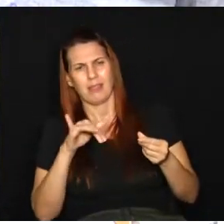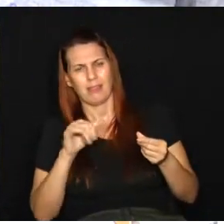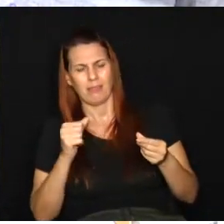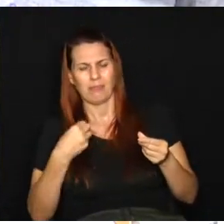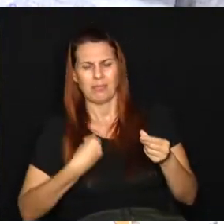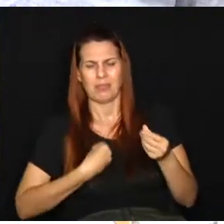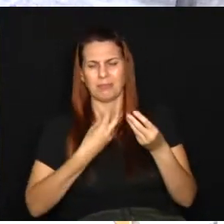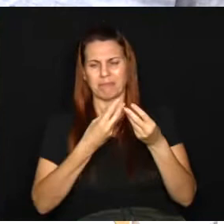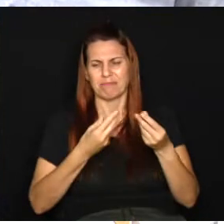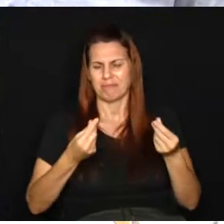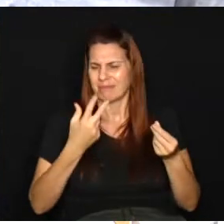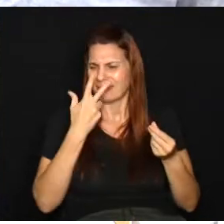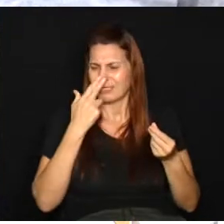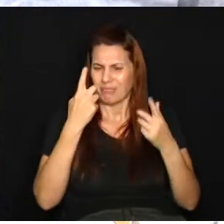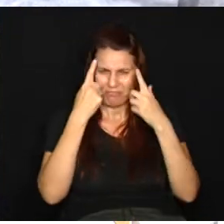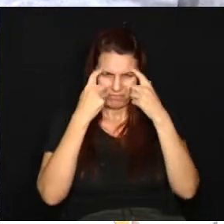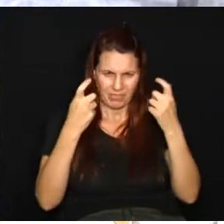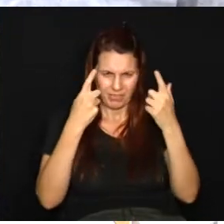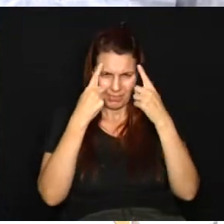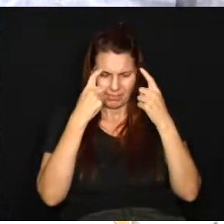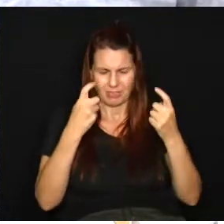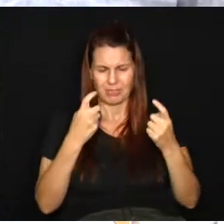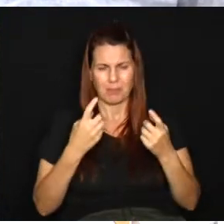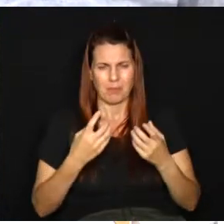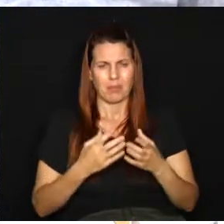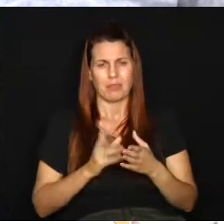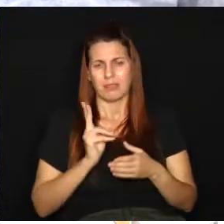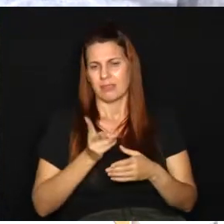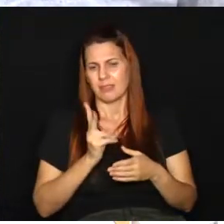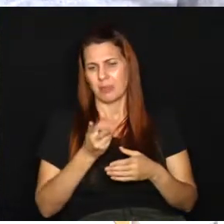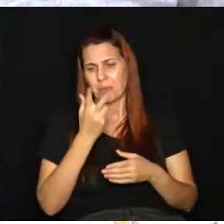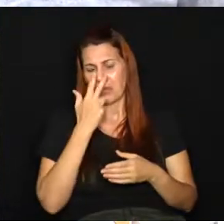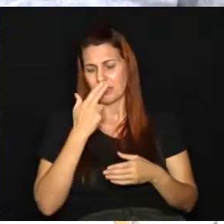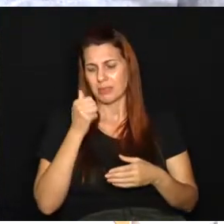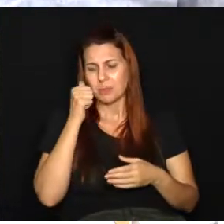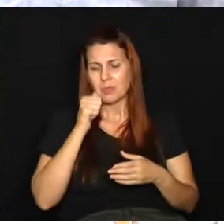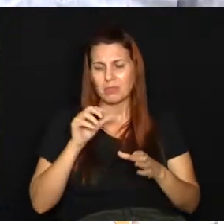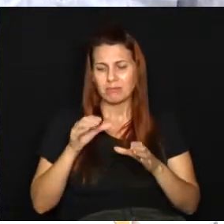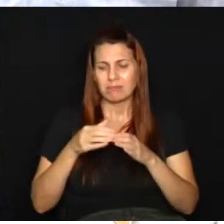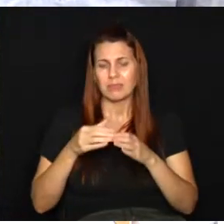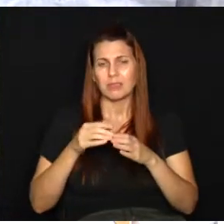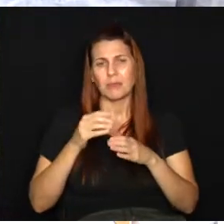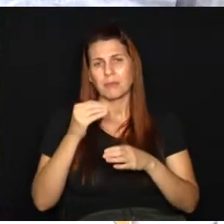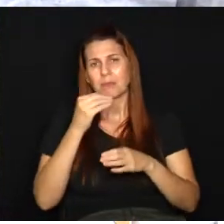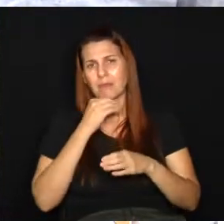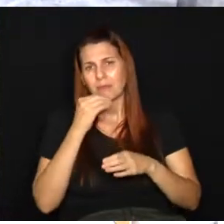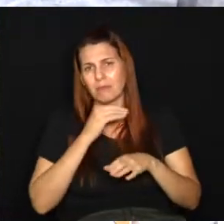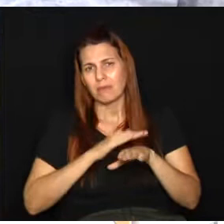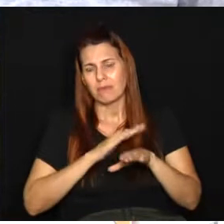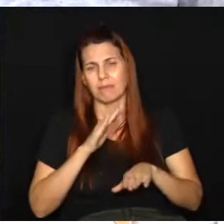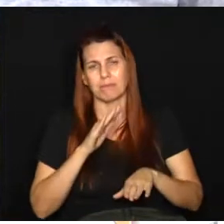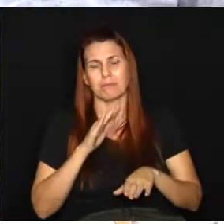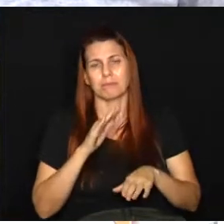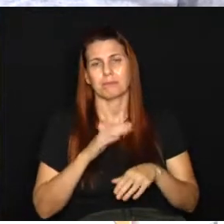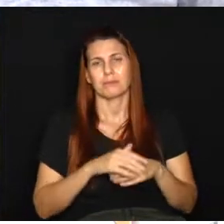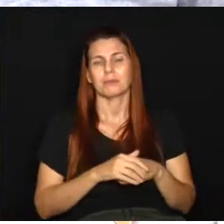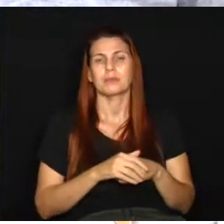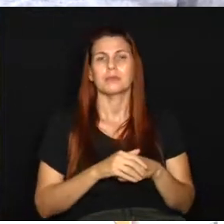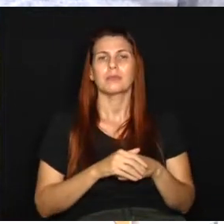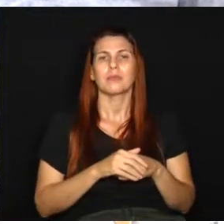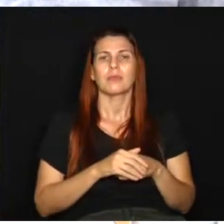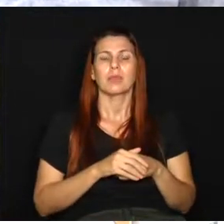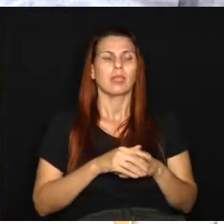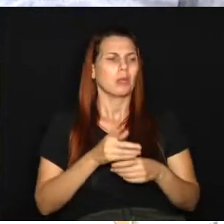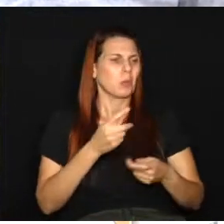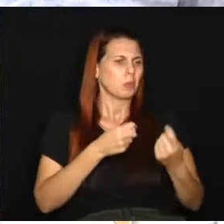viver que é toda violenta, né? E que, como sempre, a gente vai estar do lado mais fraco, isso tanto nas medidas econômicas que são